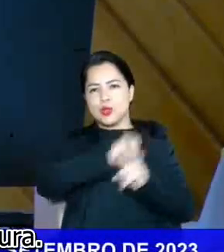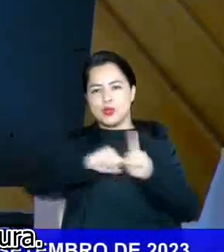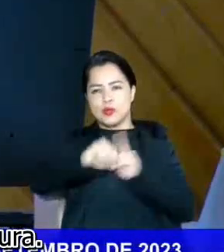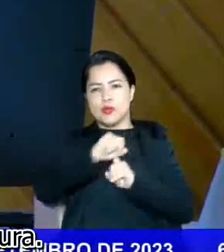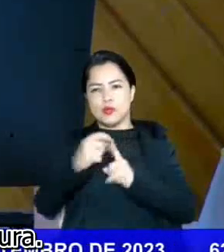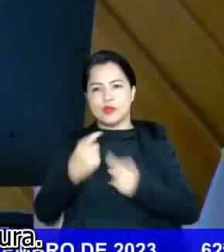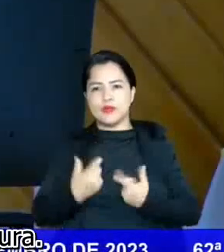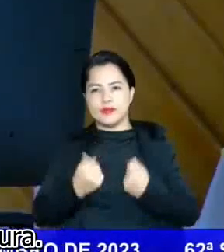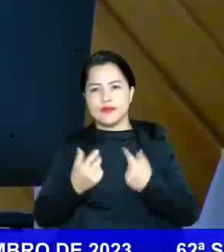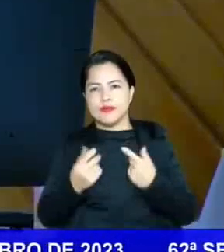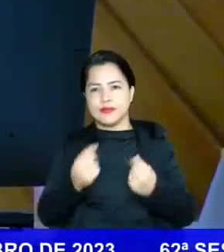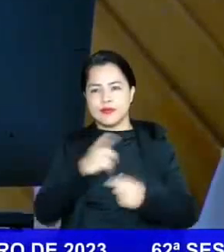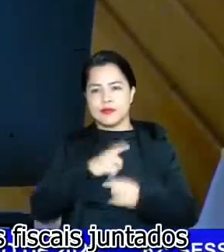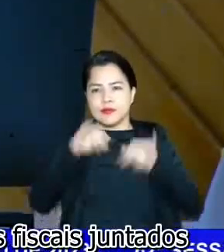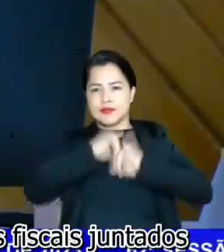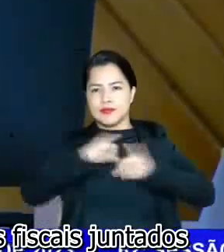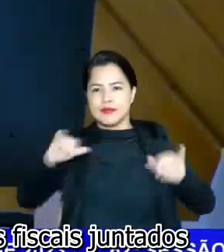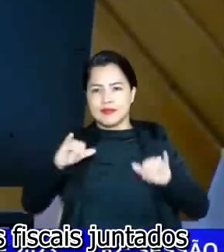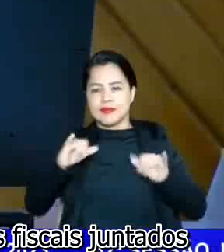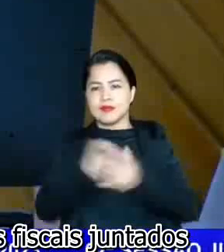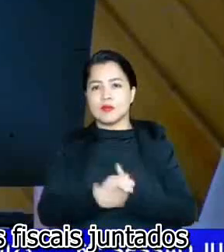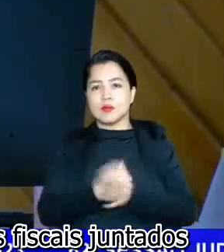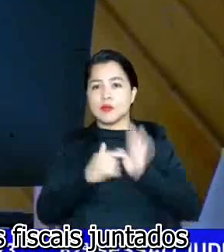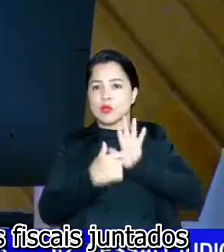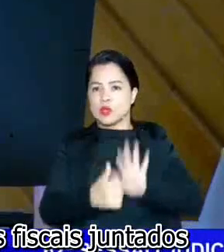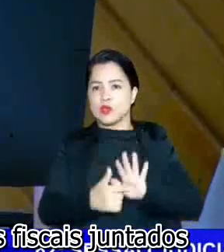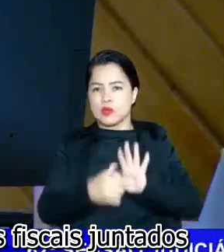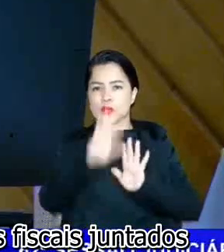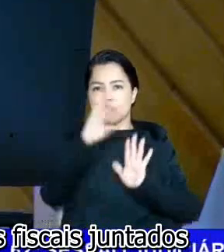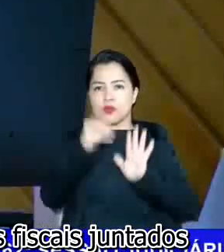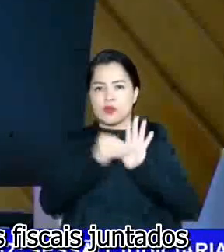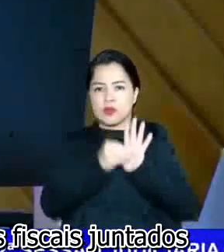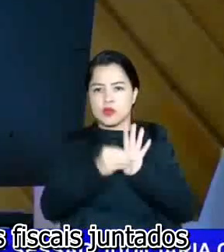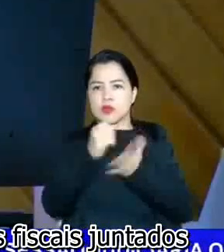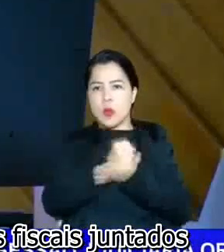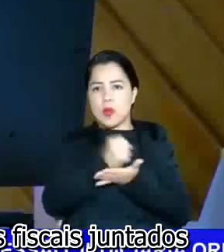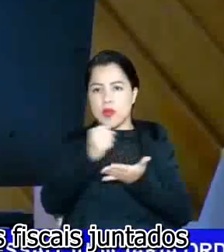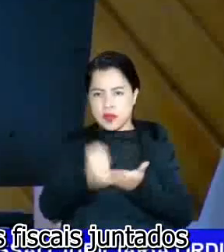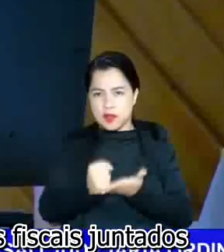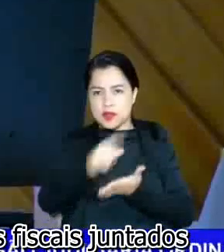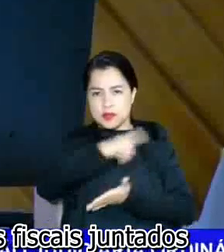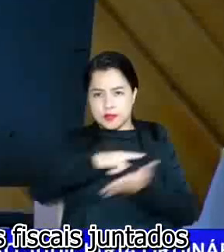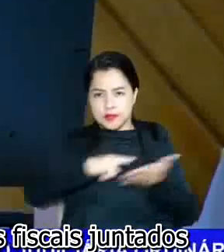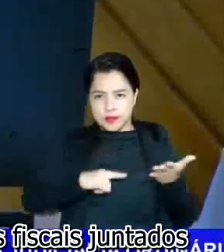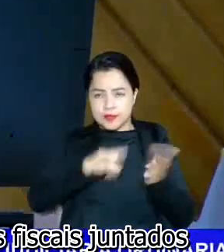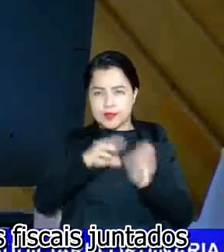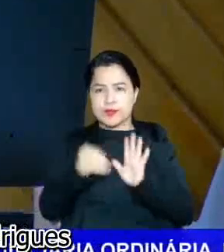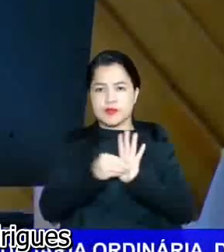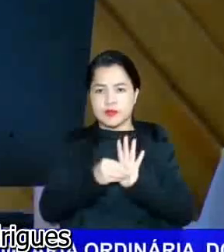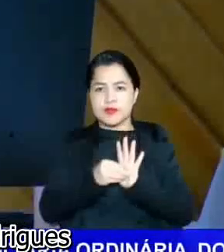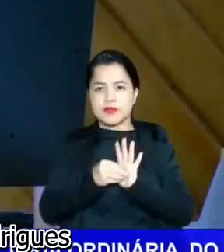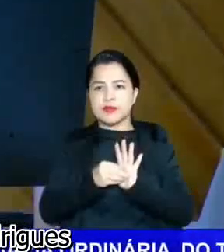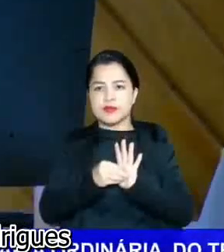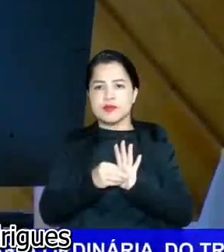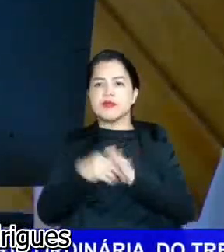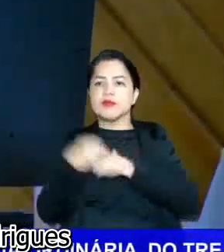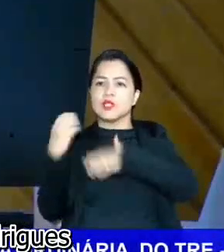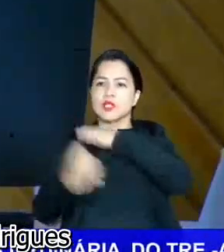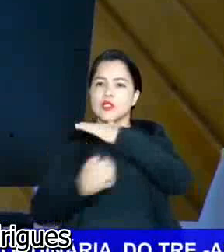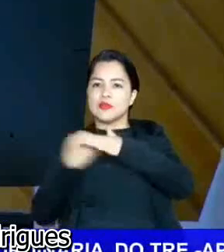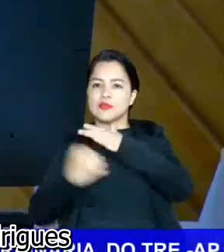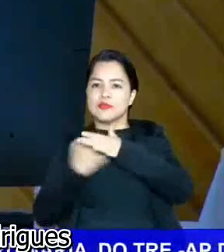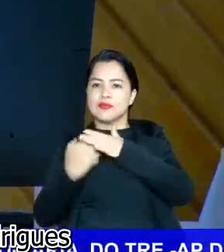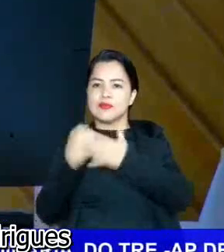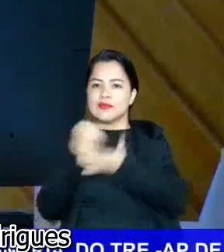teve à sua candidatura. Asseverou que, embora conste nos autos contratos e notas fiscais juntados que a empresa